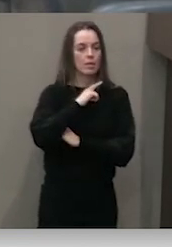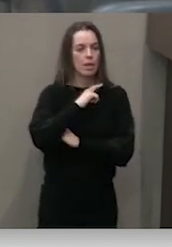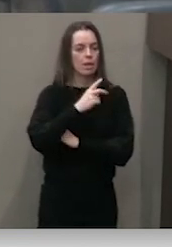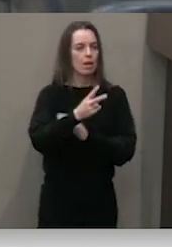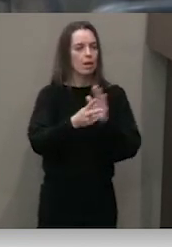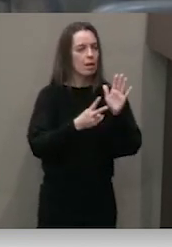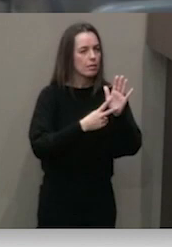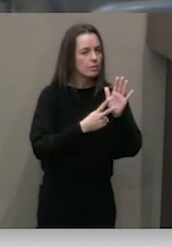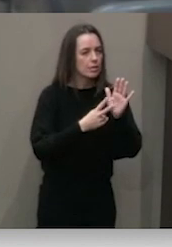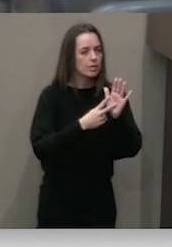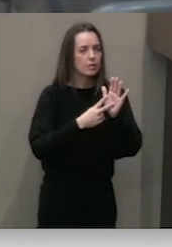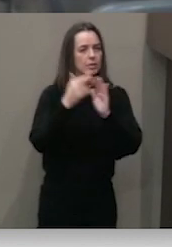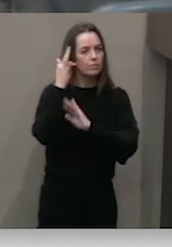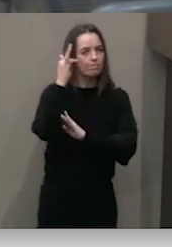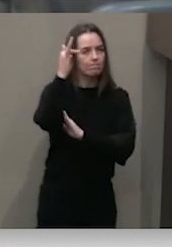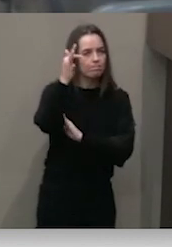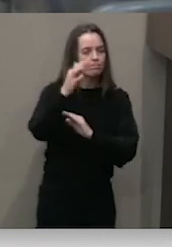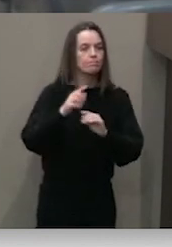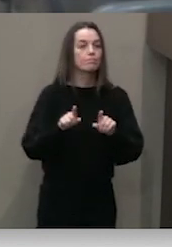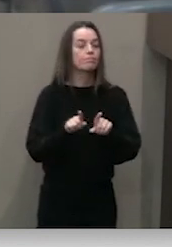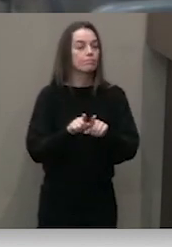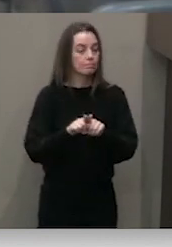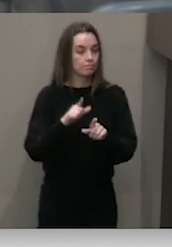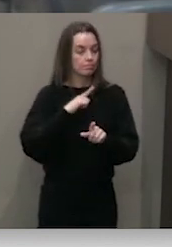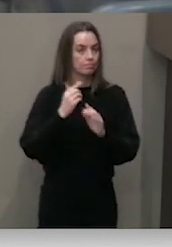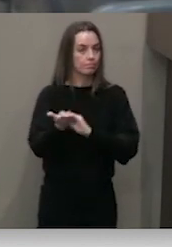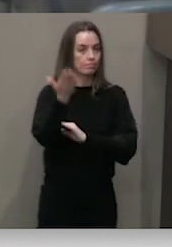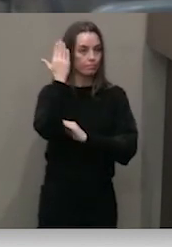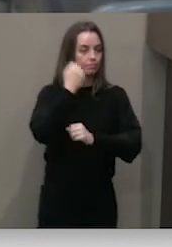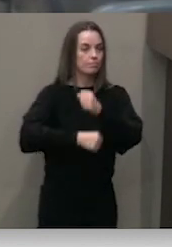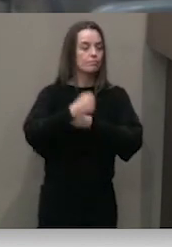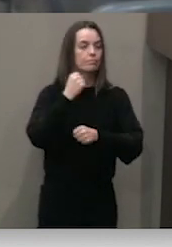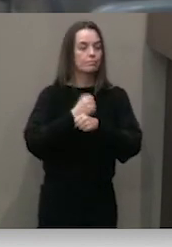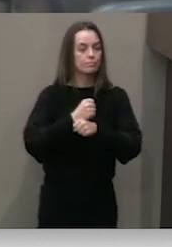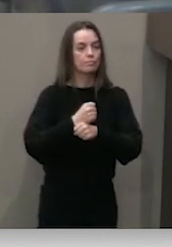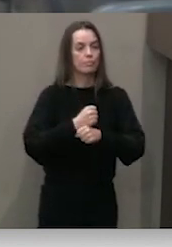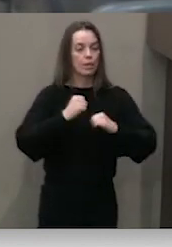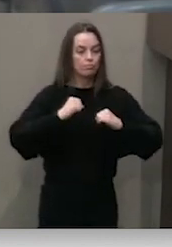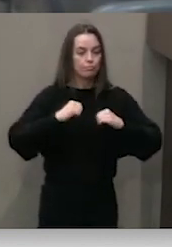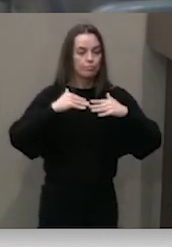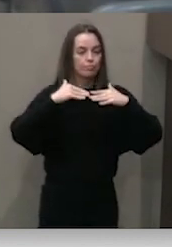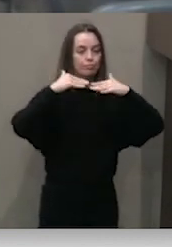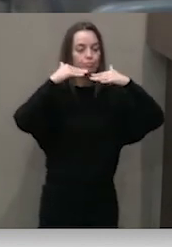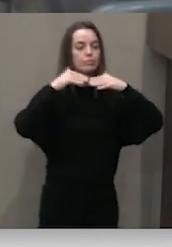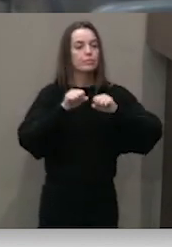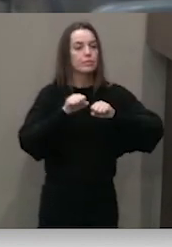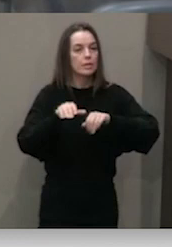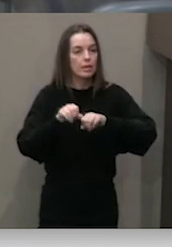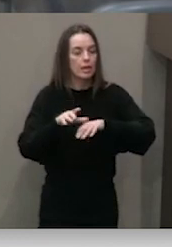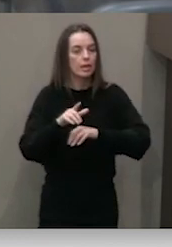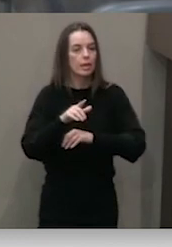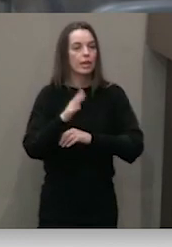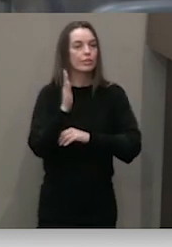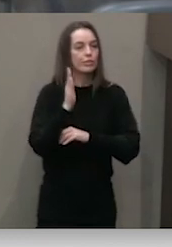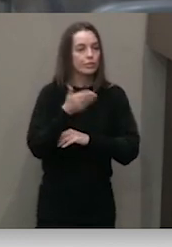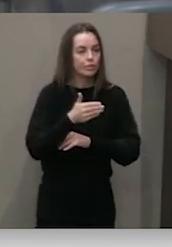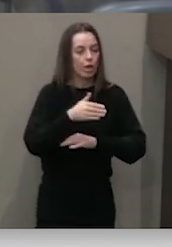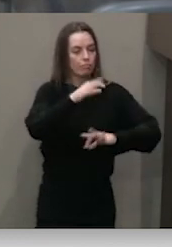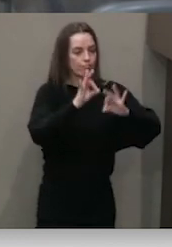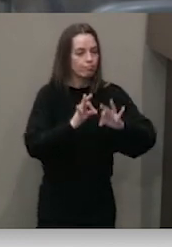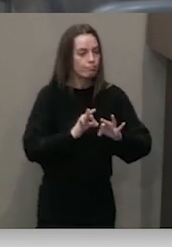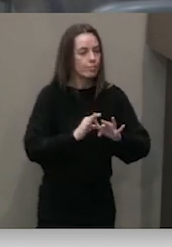Nós soubemos também que tivemos em setembro uma enchente, o executivo já fez uma ação de desassoreamento de alguns